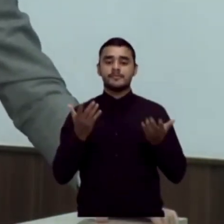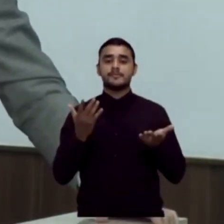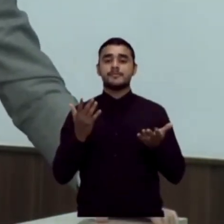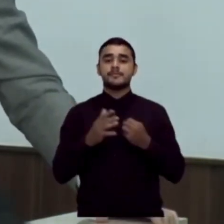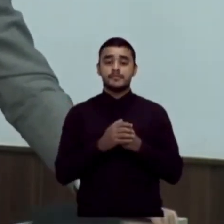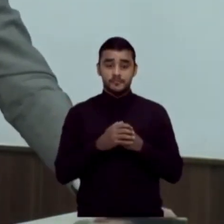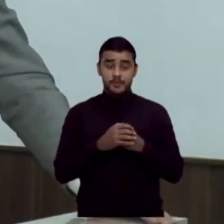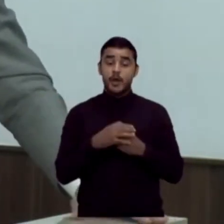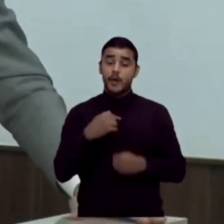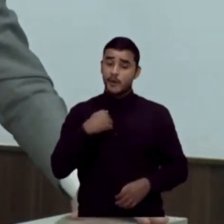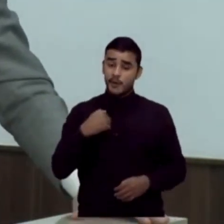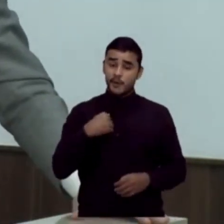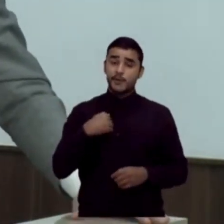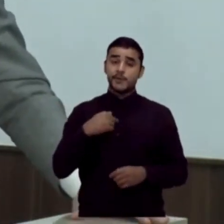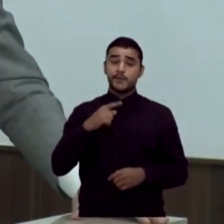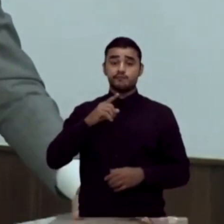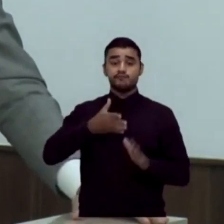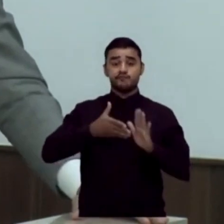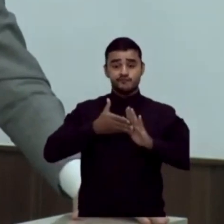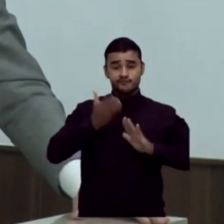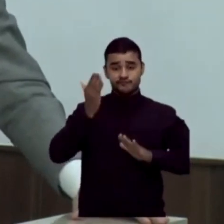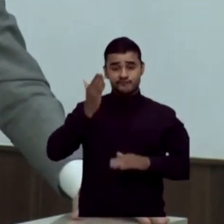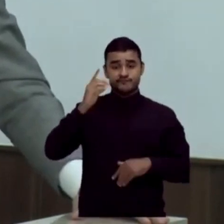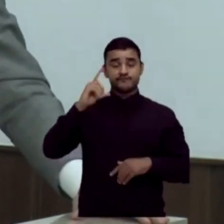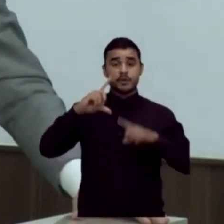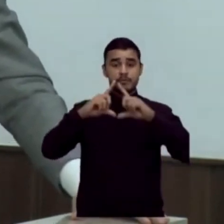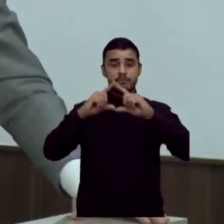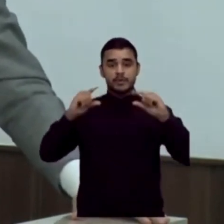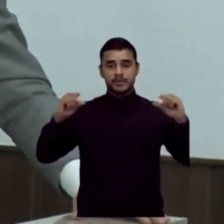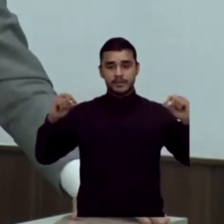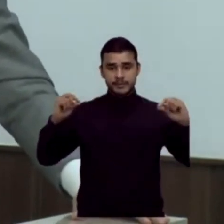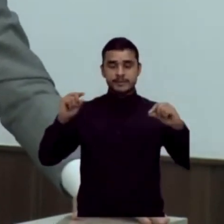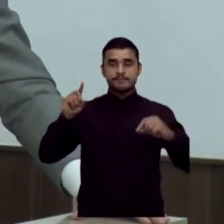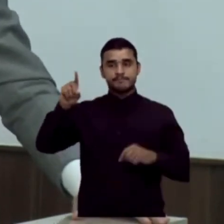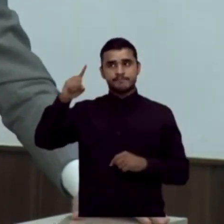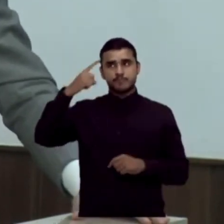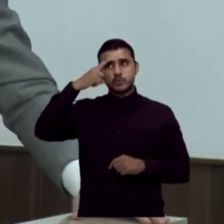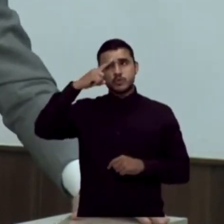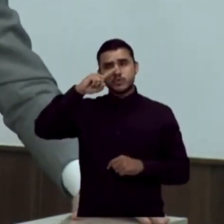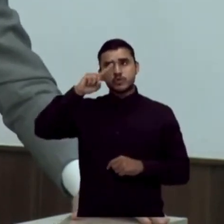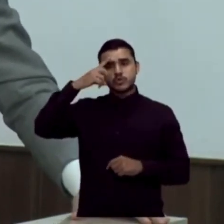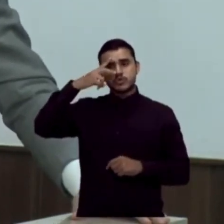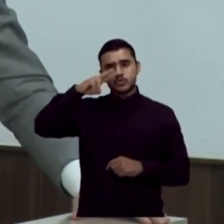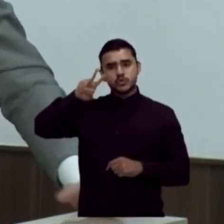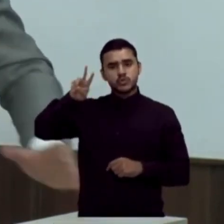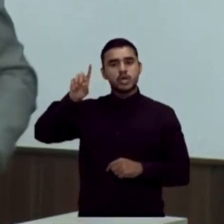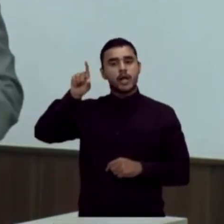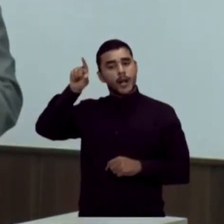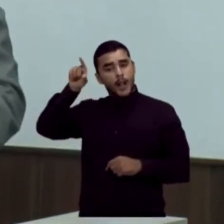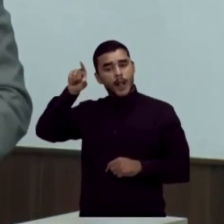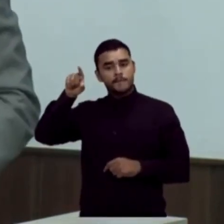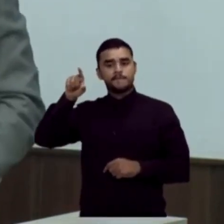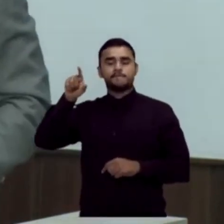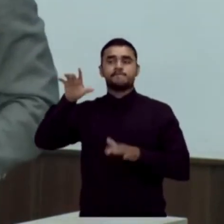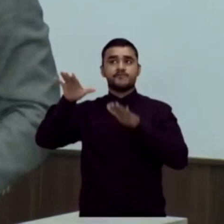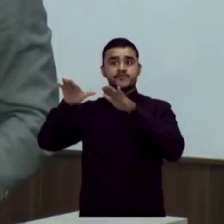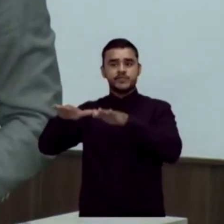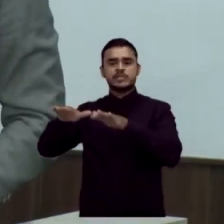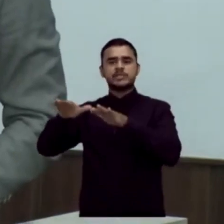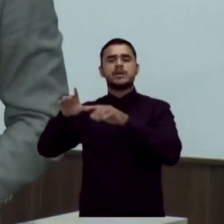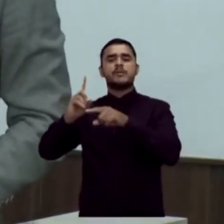dias de agendas em Brasília, com audiências com vários ministérios e com as primeiras